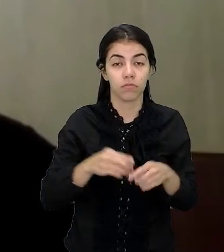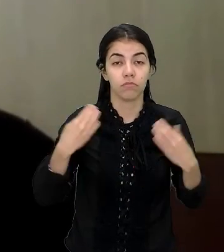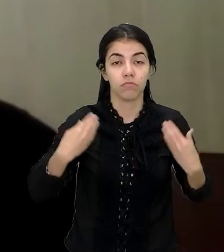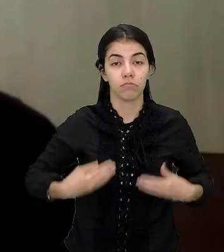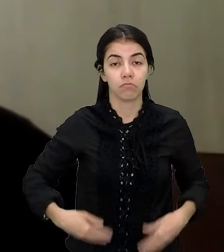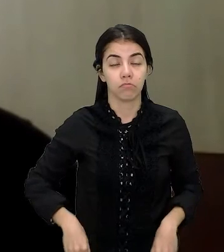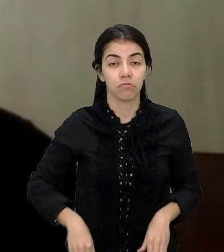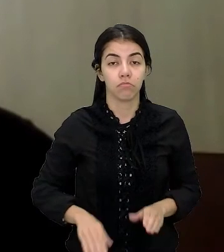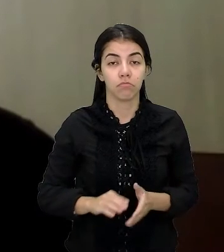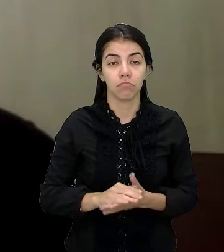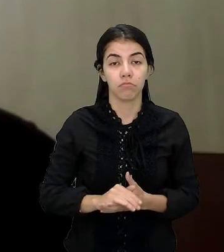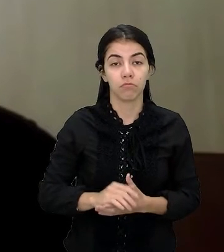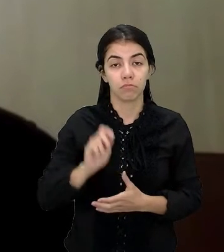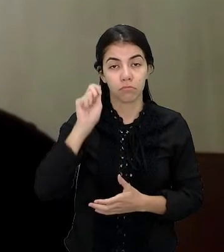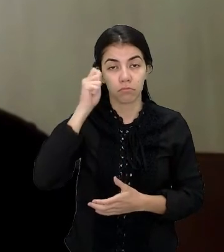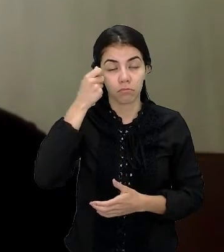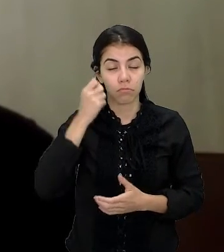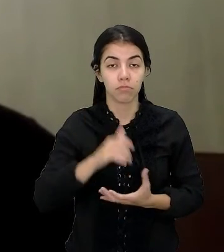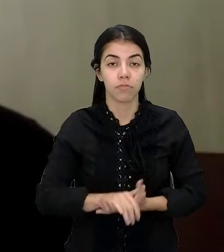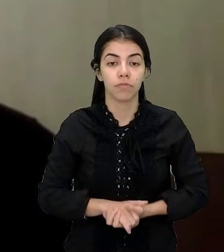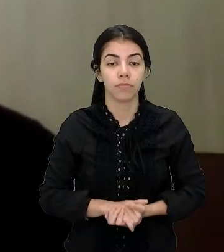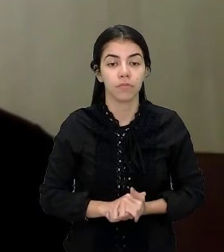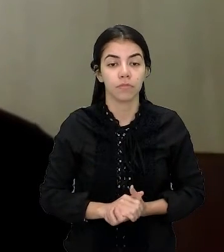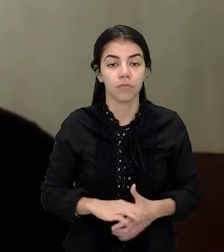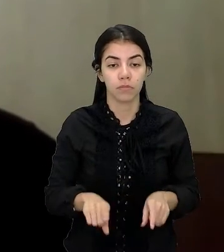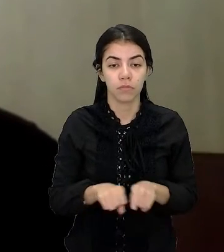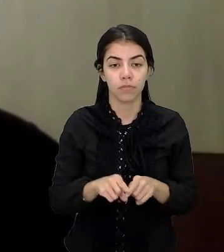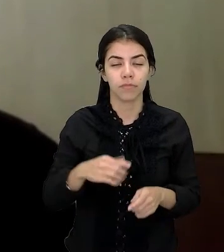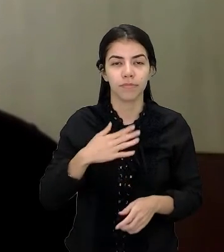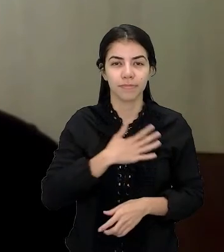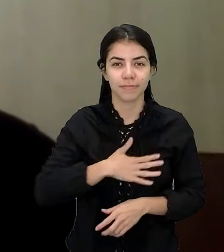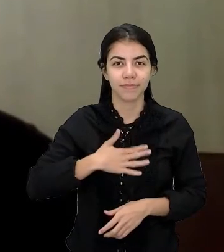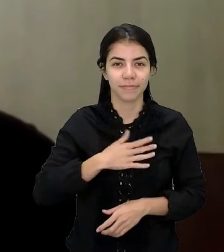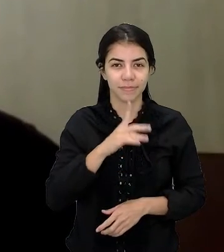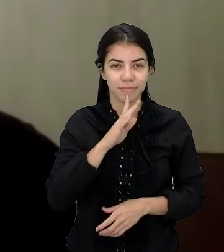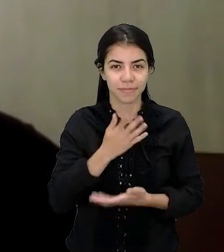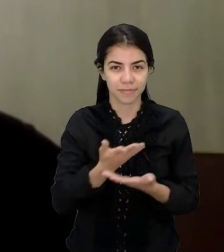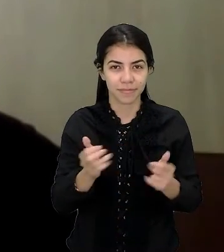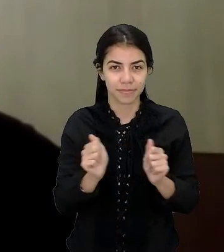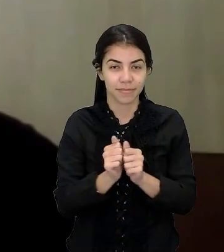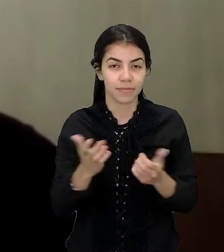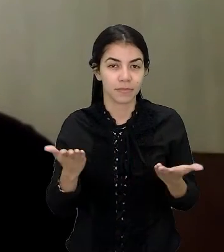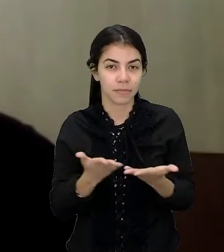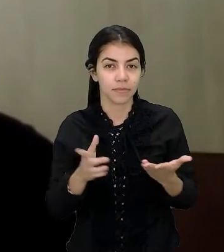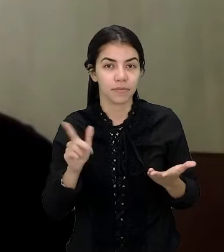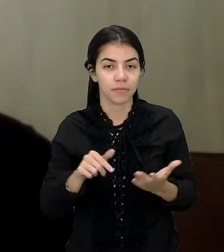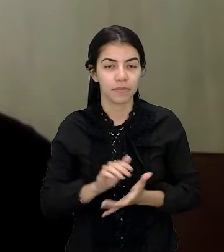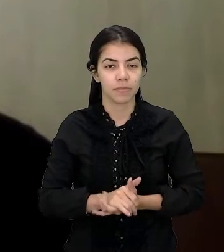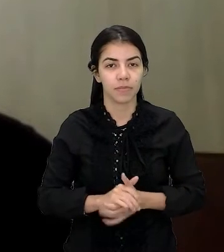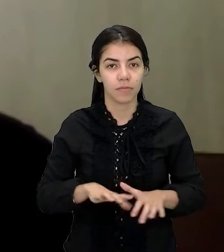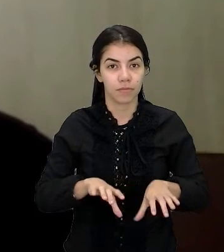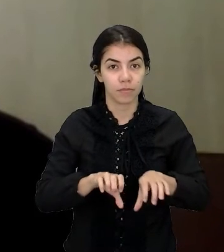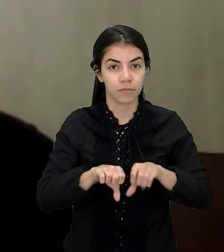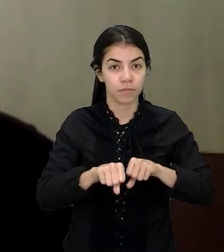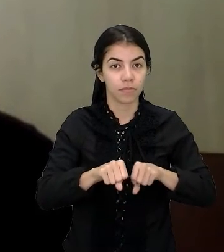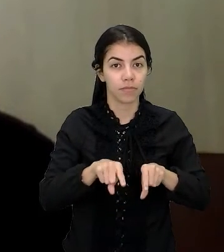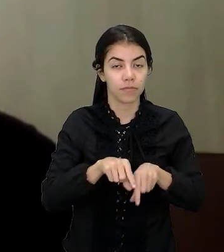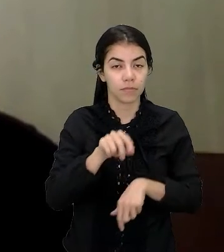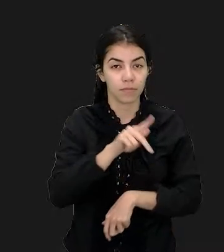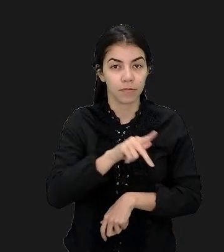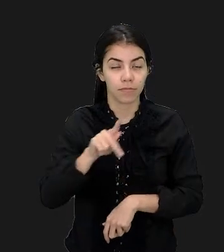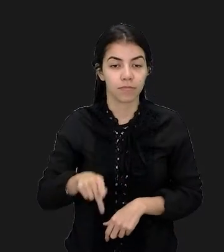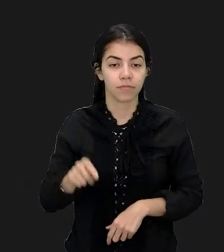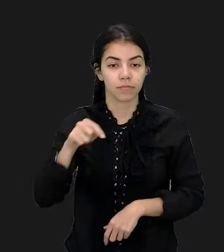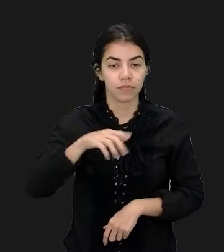hoje uma camisa polo na cor preta e é um prazer estar aqui com vocês no dia de hoje para mais uma formação de professores